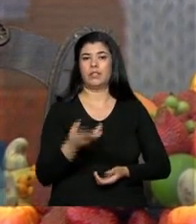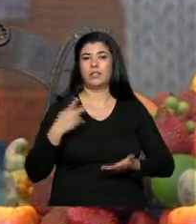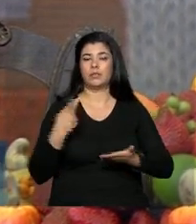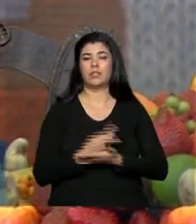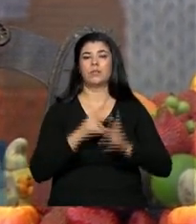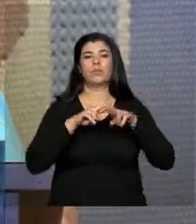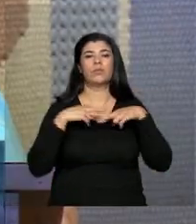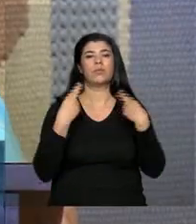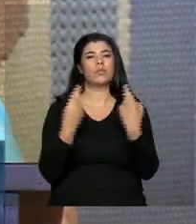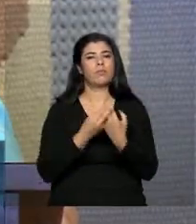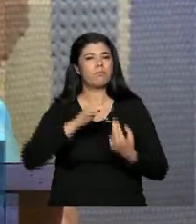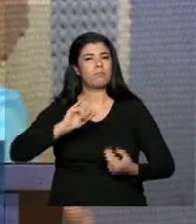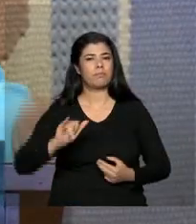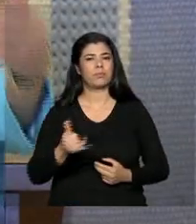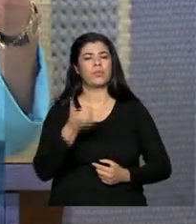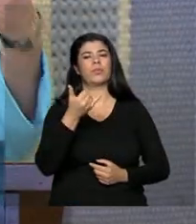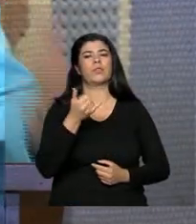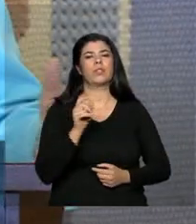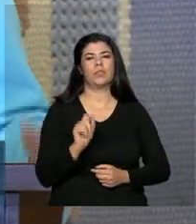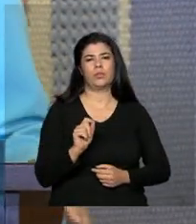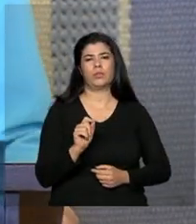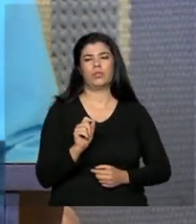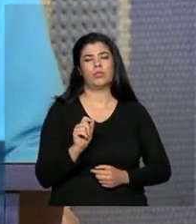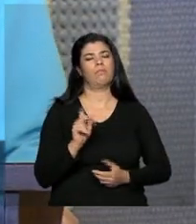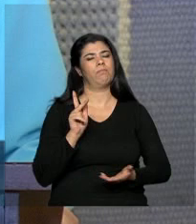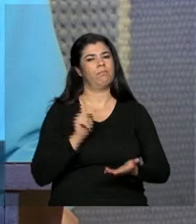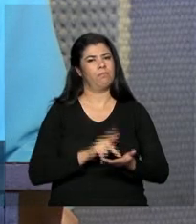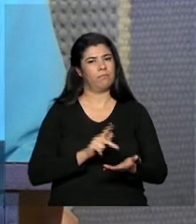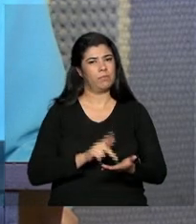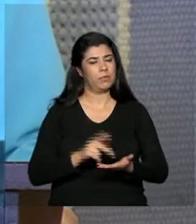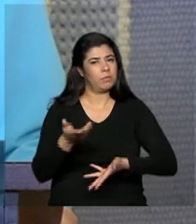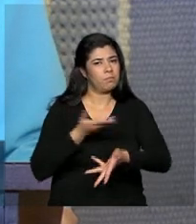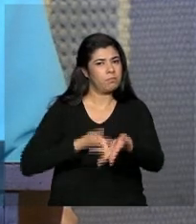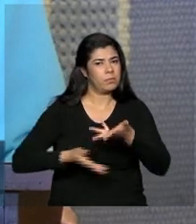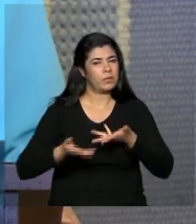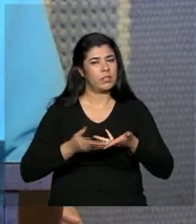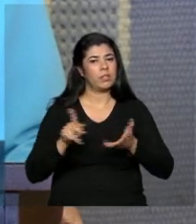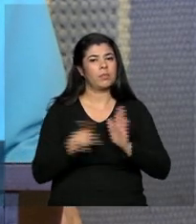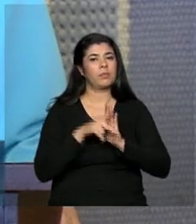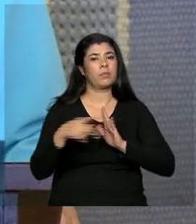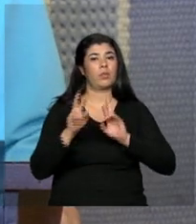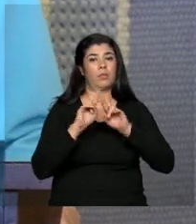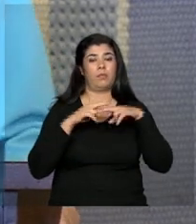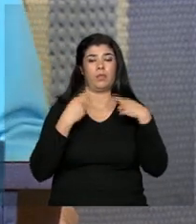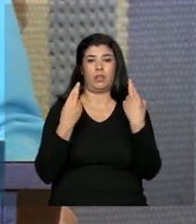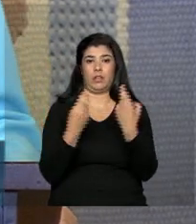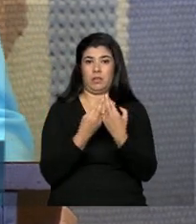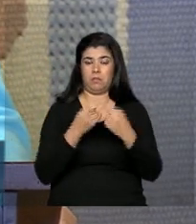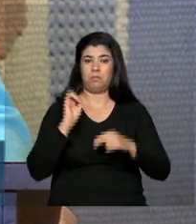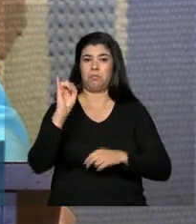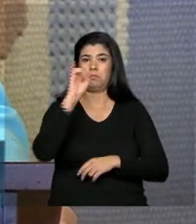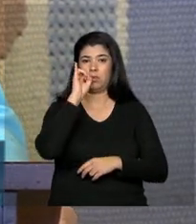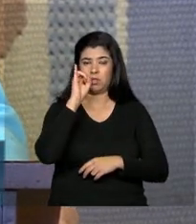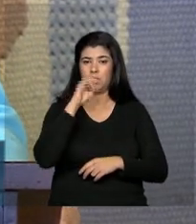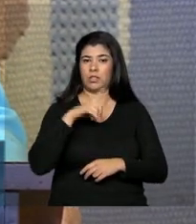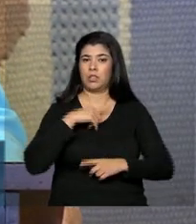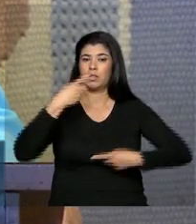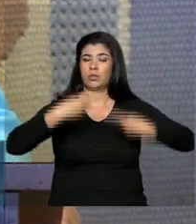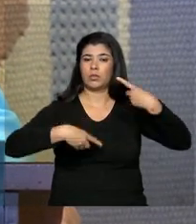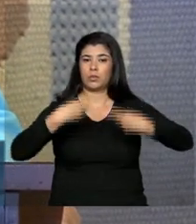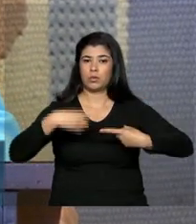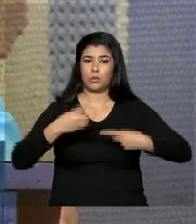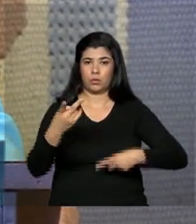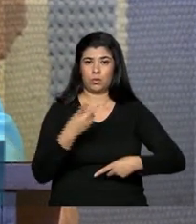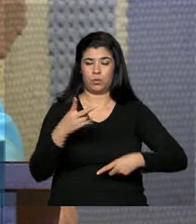reunião, uma oportunidade imensa, porque trata-se de uma reunião de alto nível entre